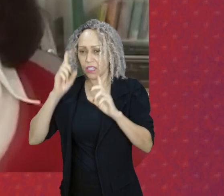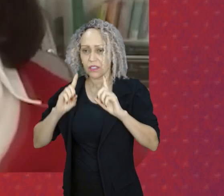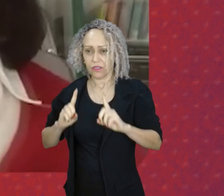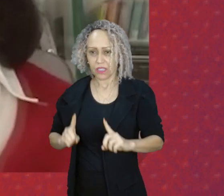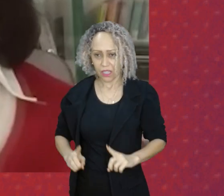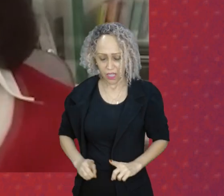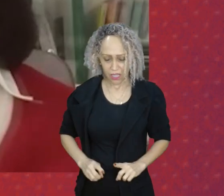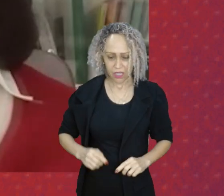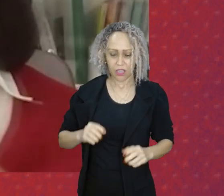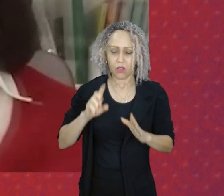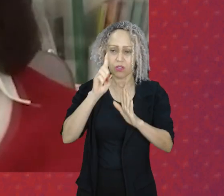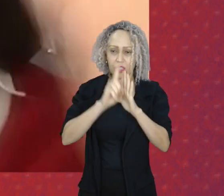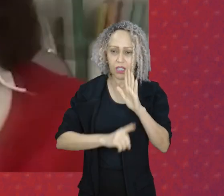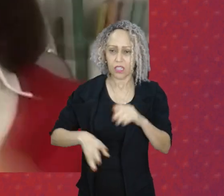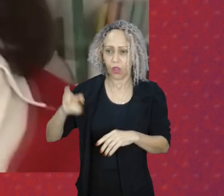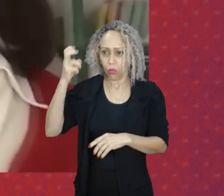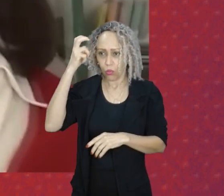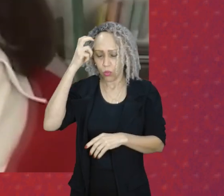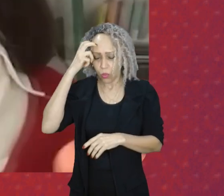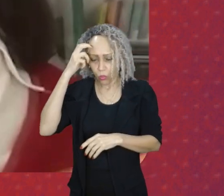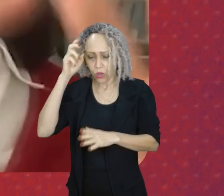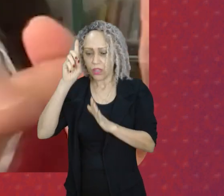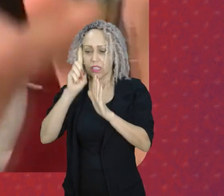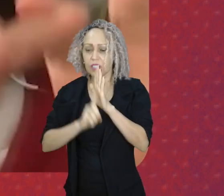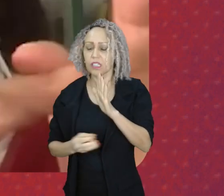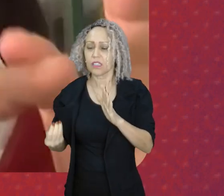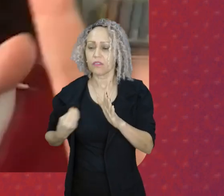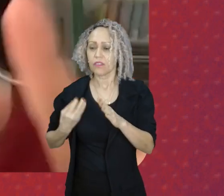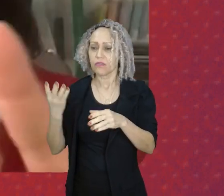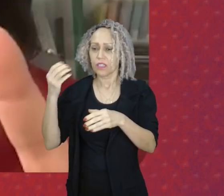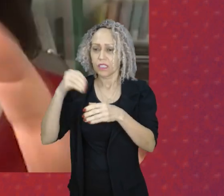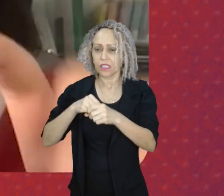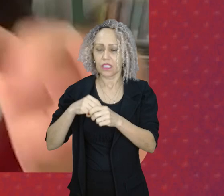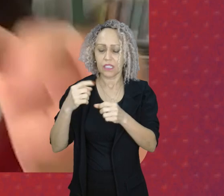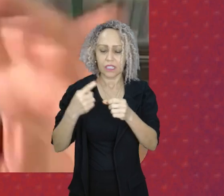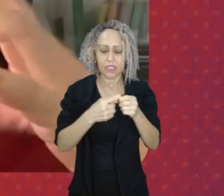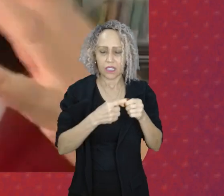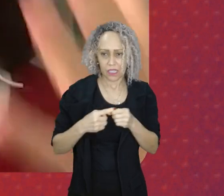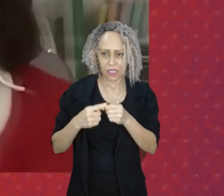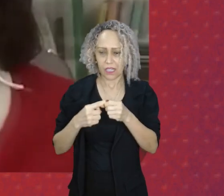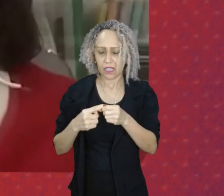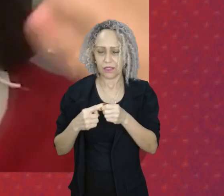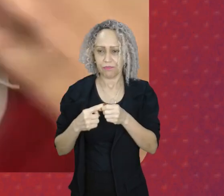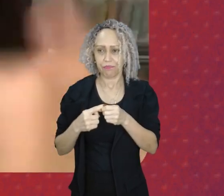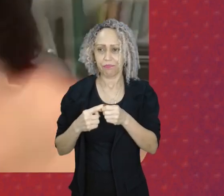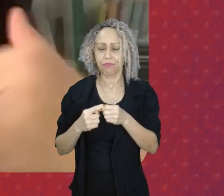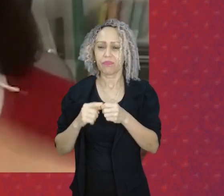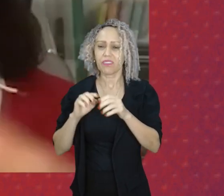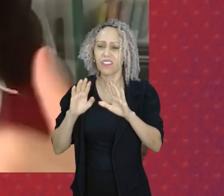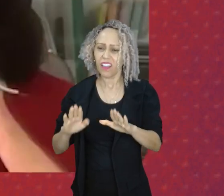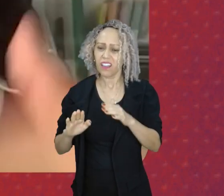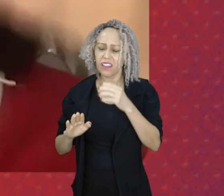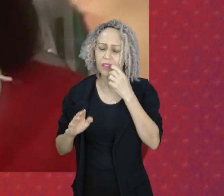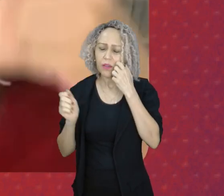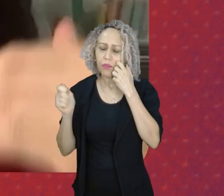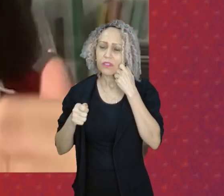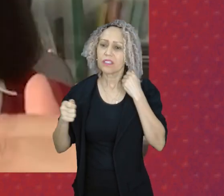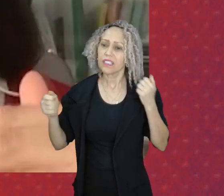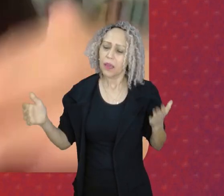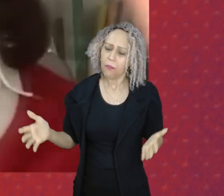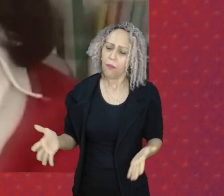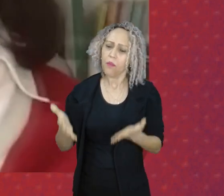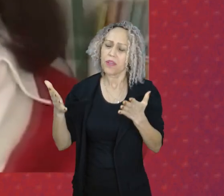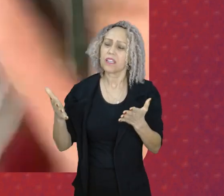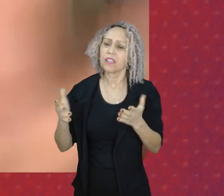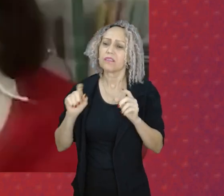direito à cultura, o direito à cidade. Tudo isso pode ser mobilizado e